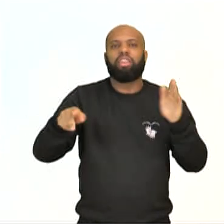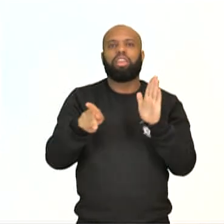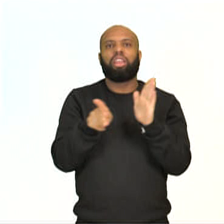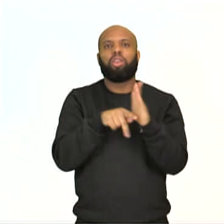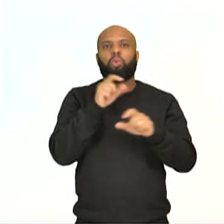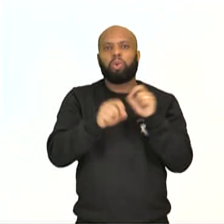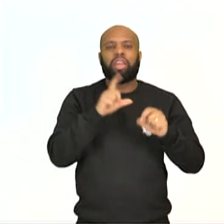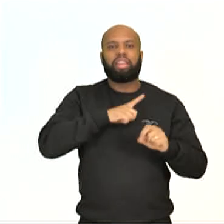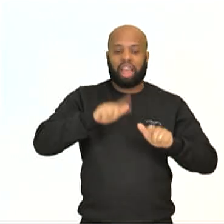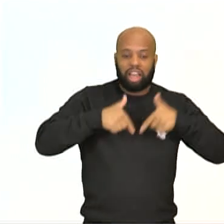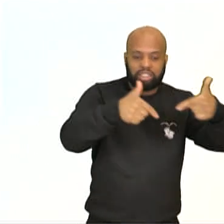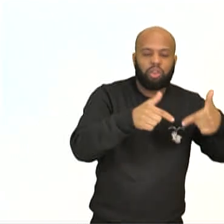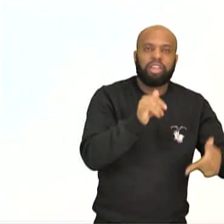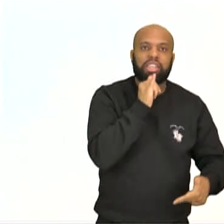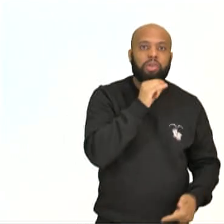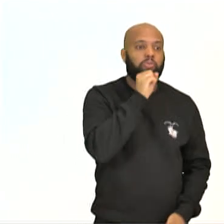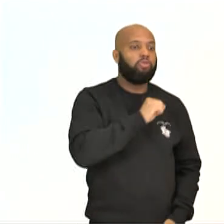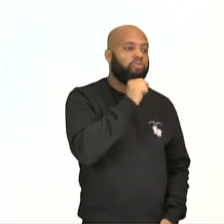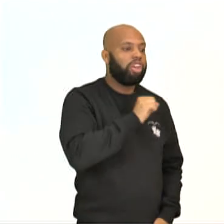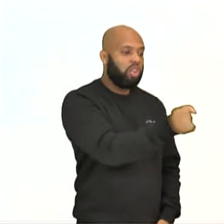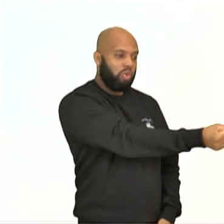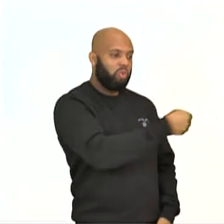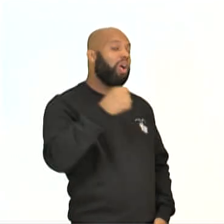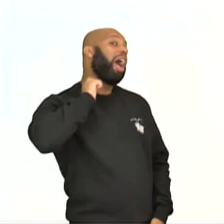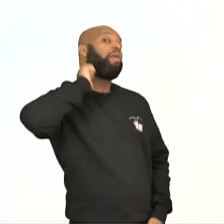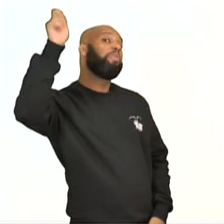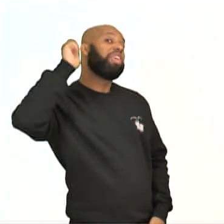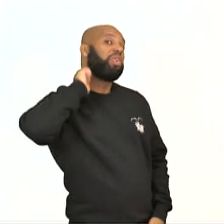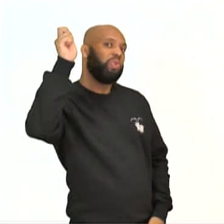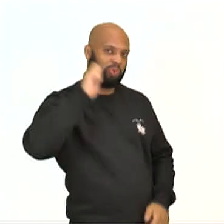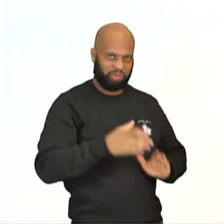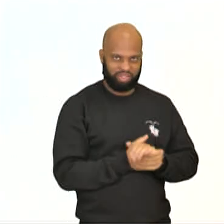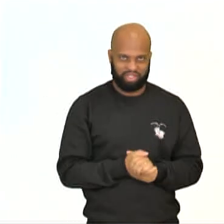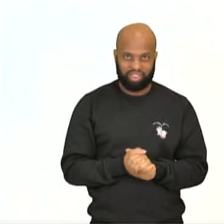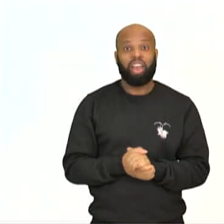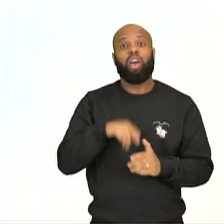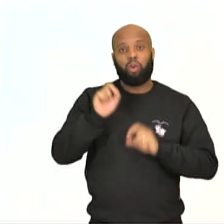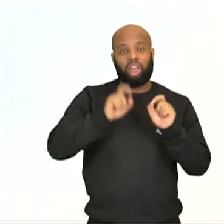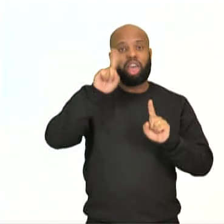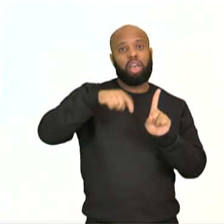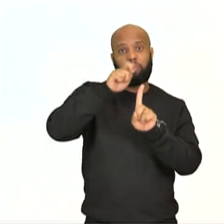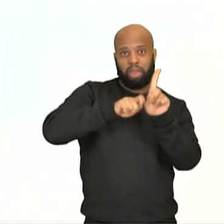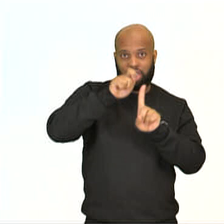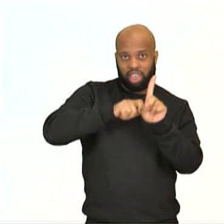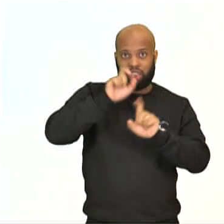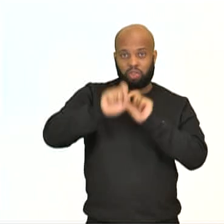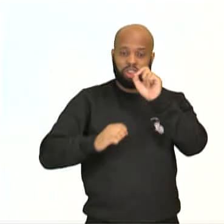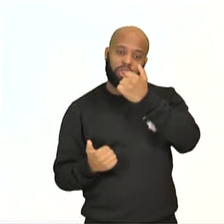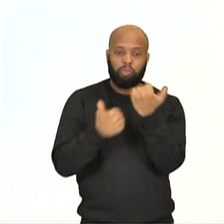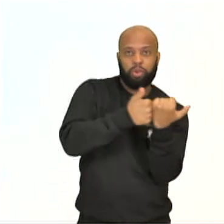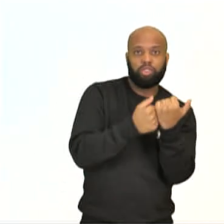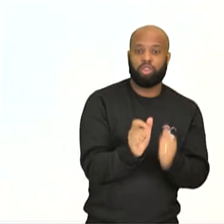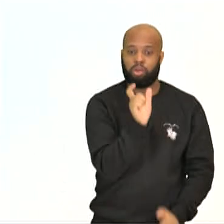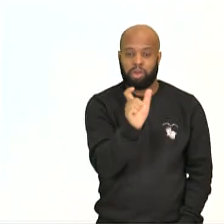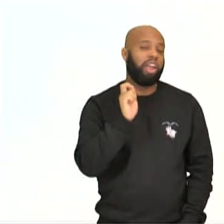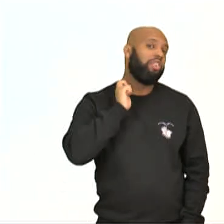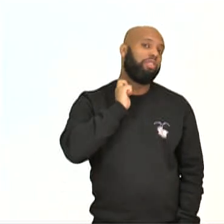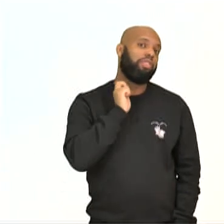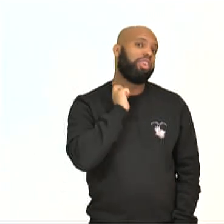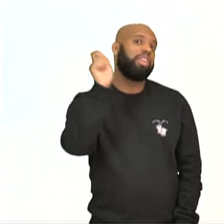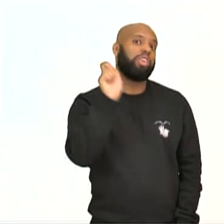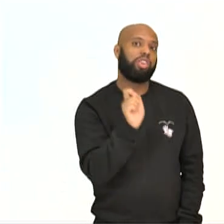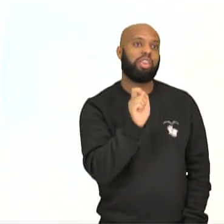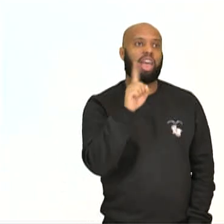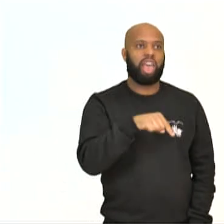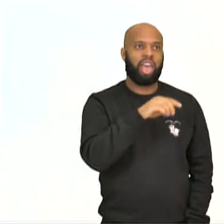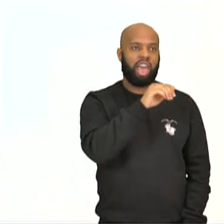como por exemplo, o velho abril, colocou ali abril, que é o mês, substituindo a palavra abril com u,